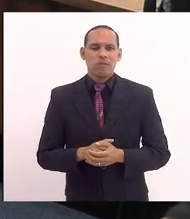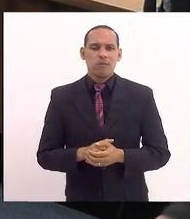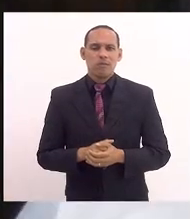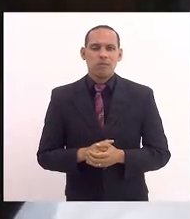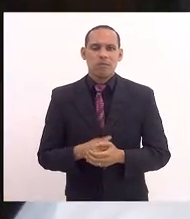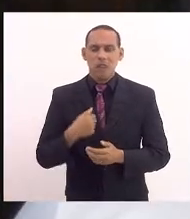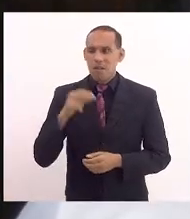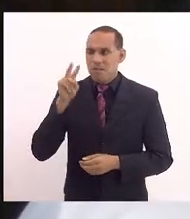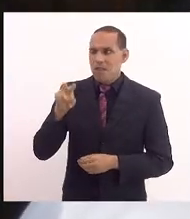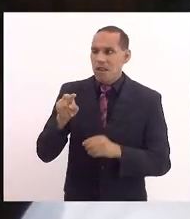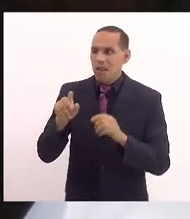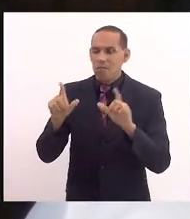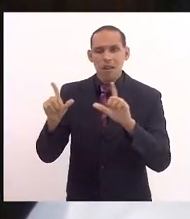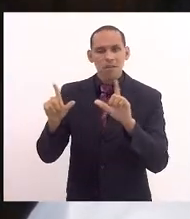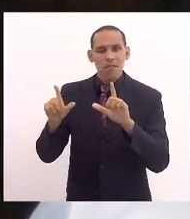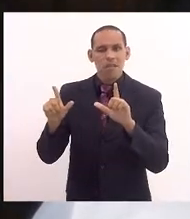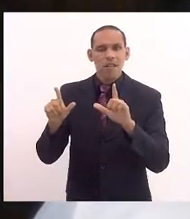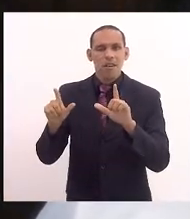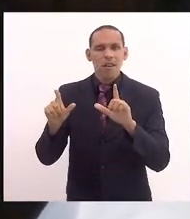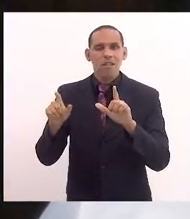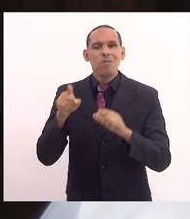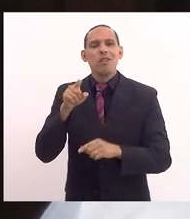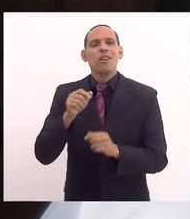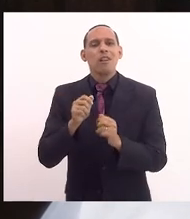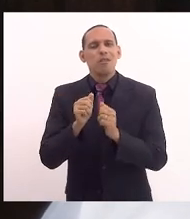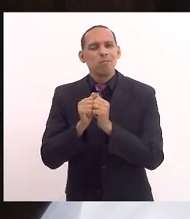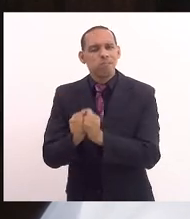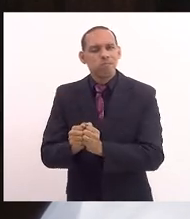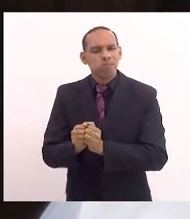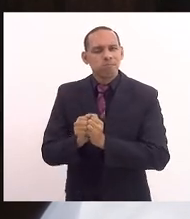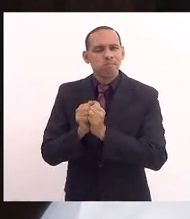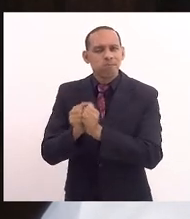que eu vi na televisão, você estava ali, do lado, segurando um cartaz.